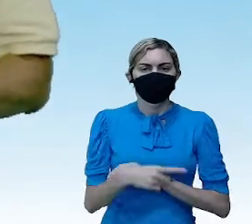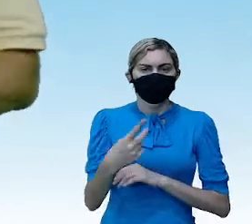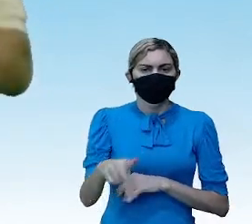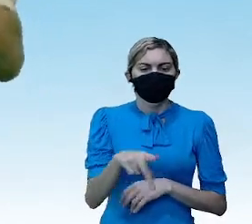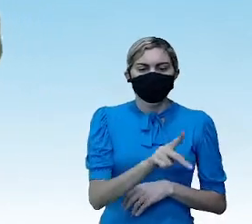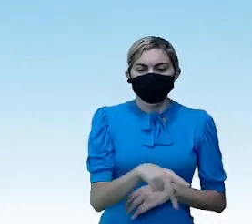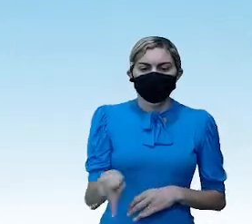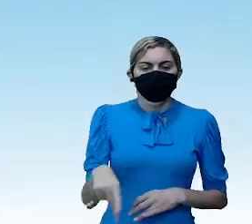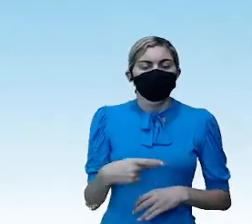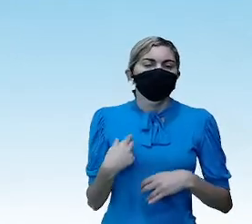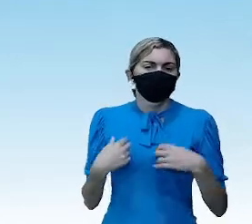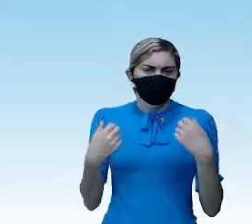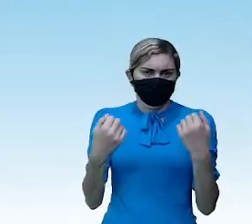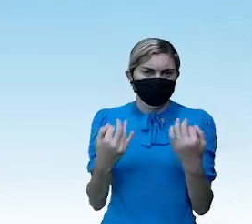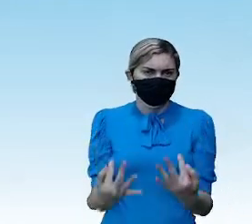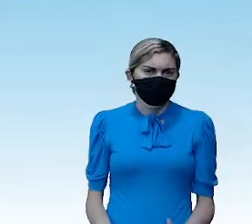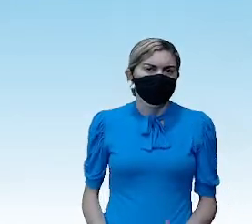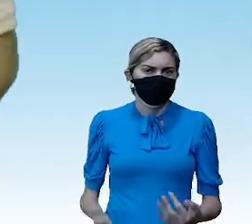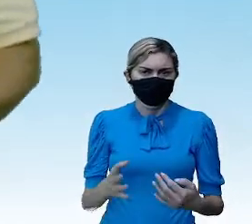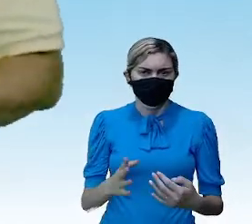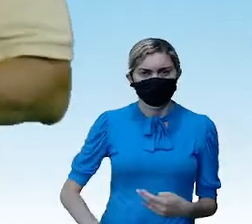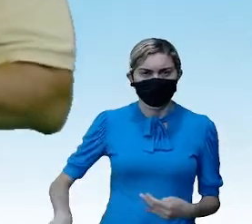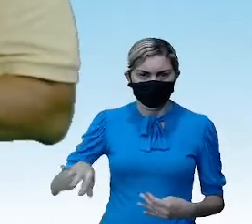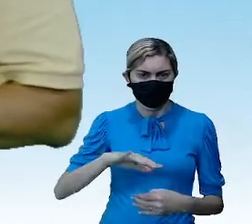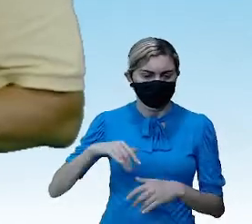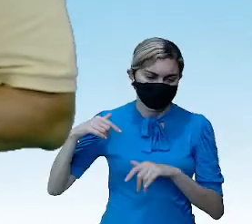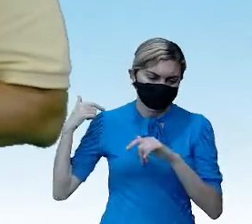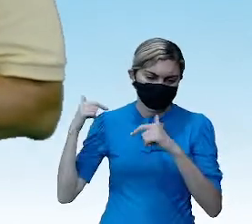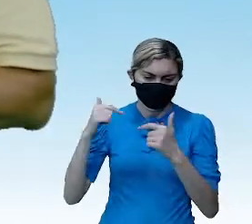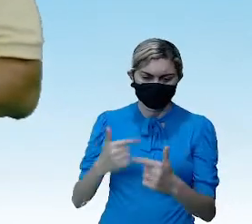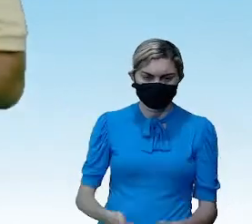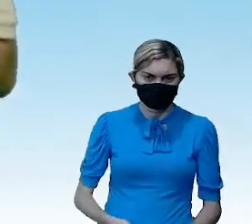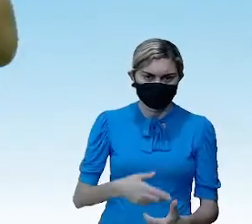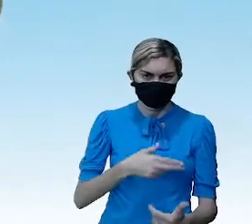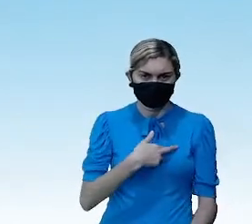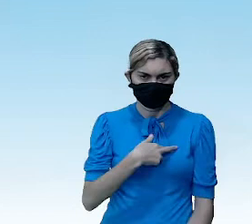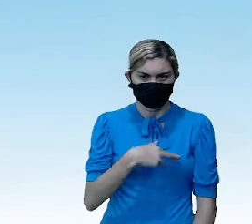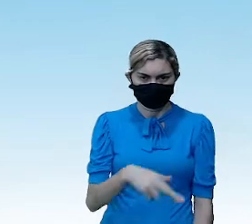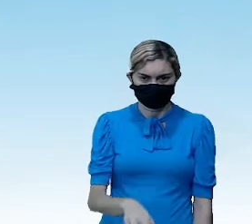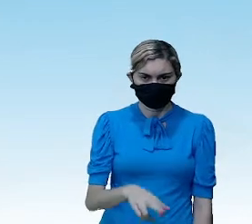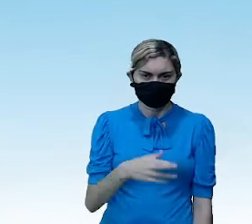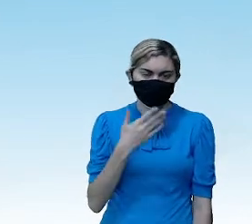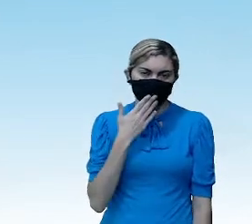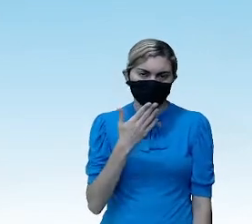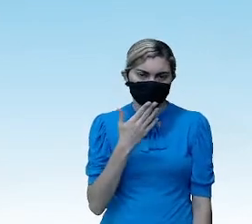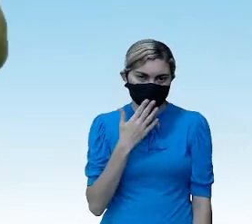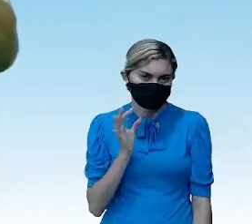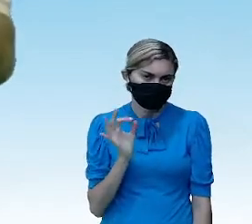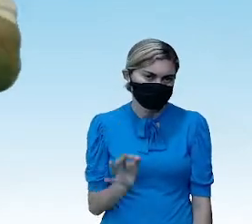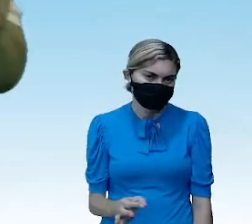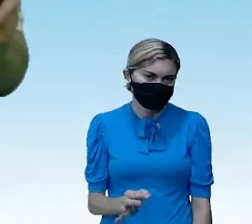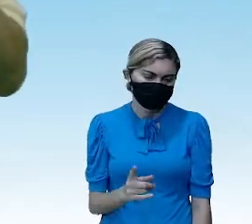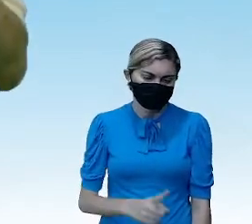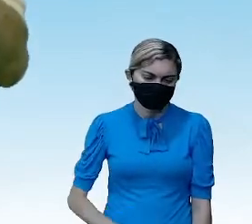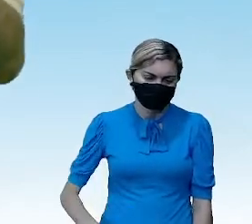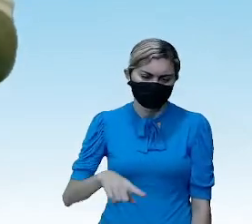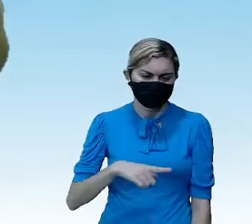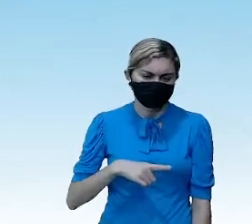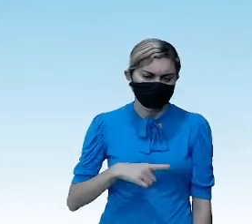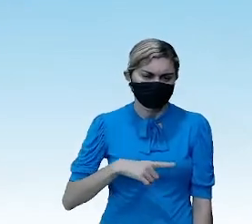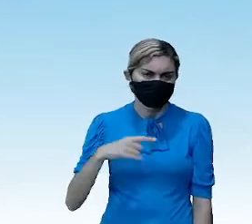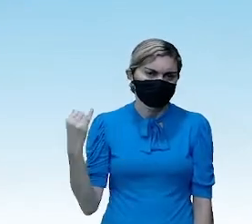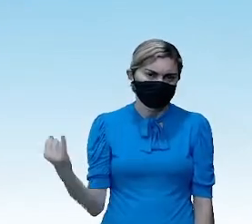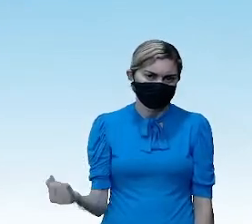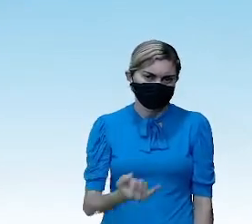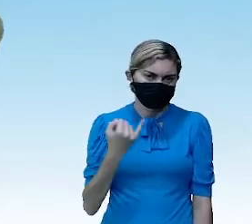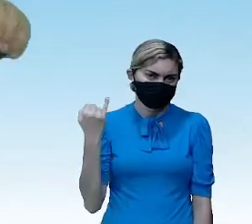professor justamente sobre esse ponto das tradições religiosas indígenas, certo? E nós temos um ponto bem